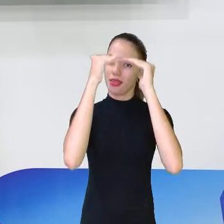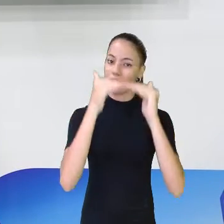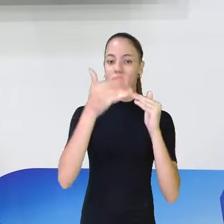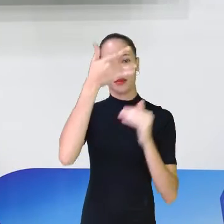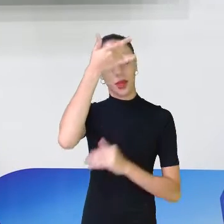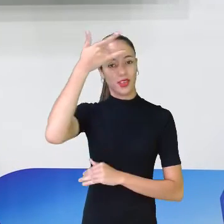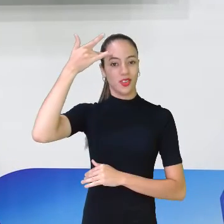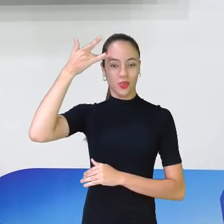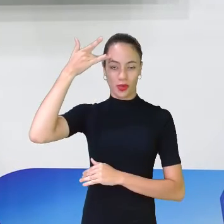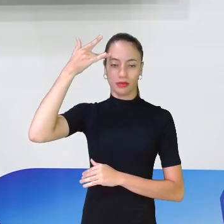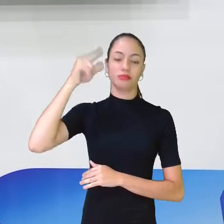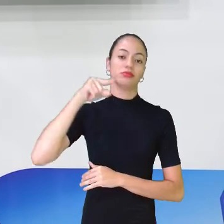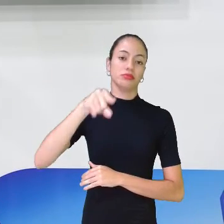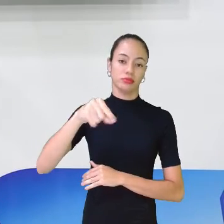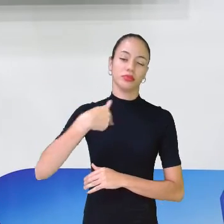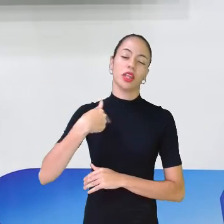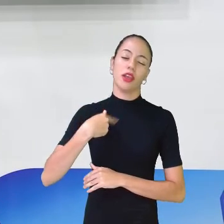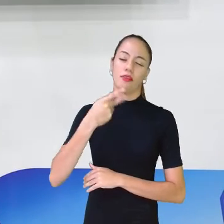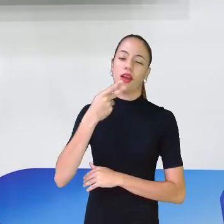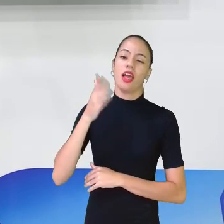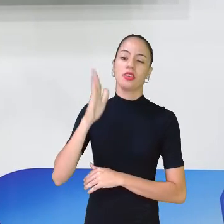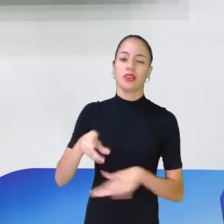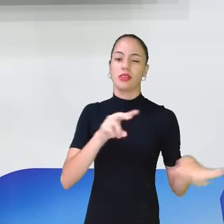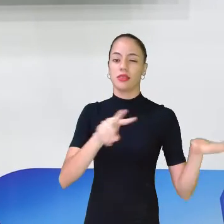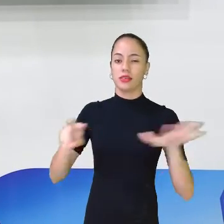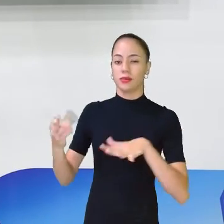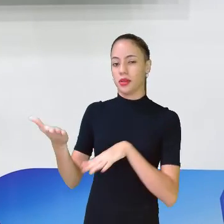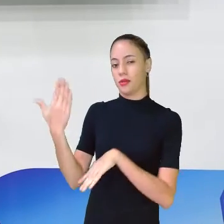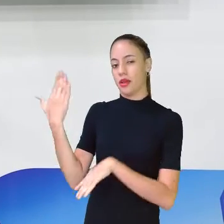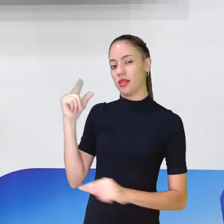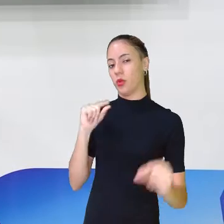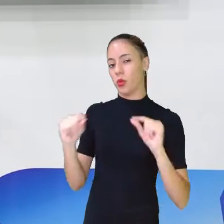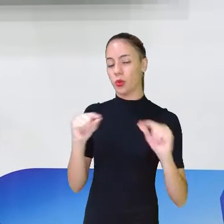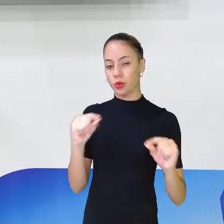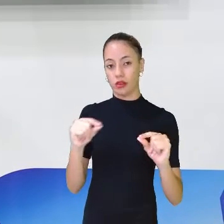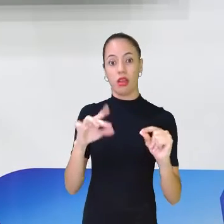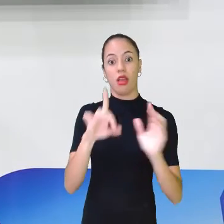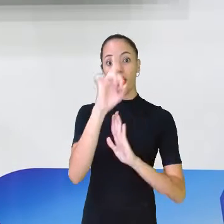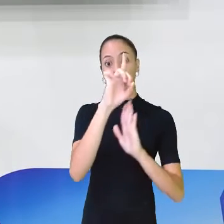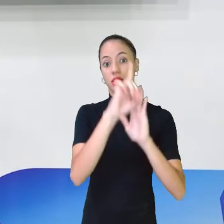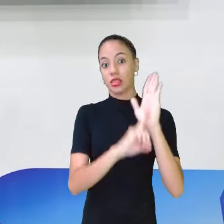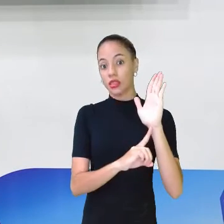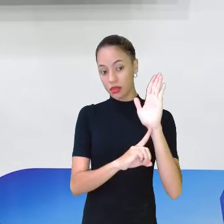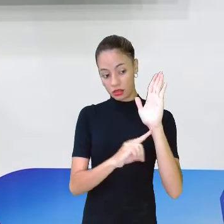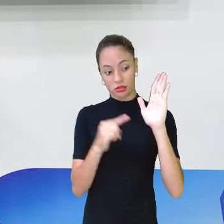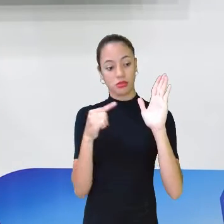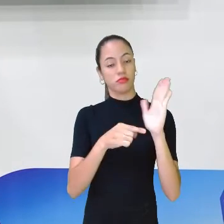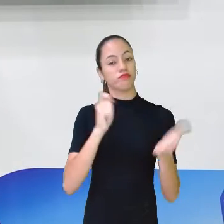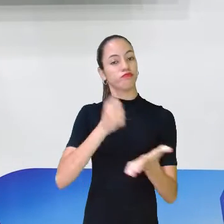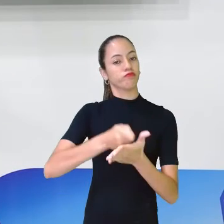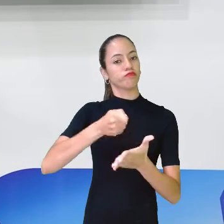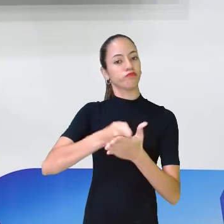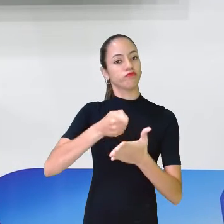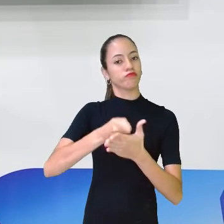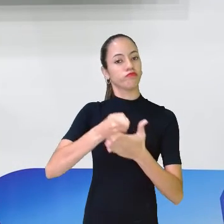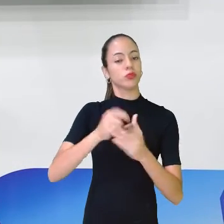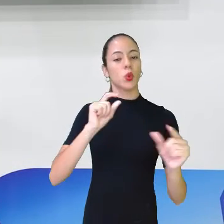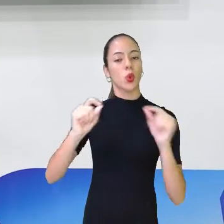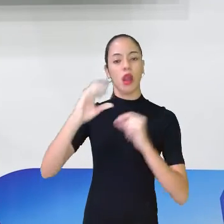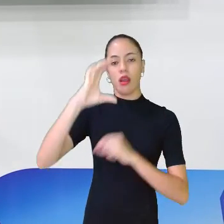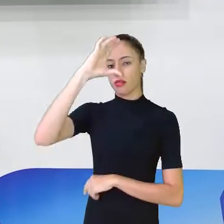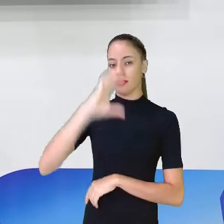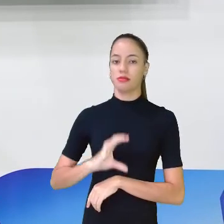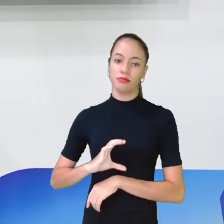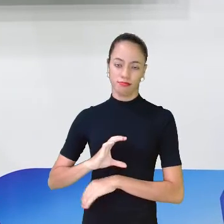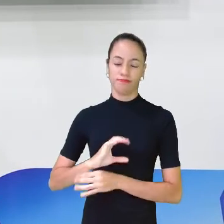as pessoas. Você, a gente falou na semana passada, né? Dos direitos e deveres do